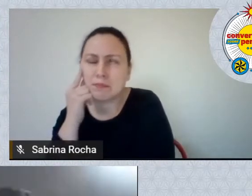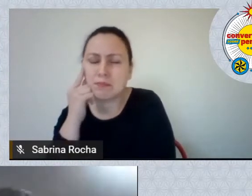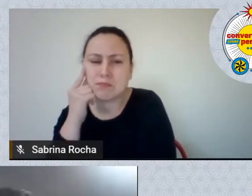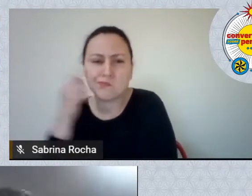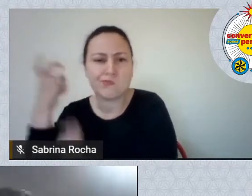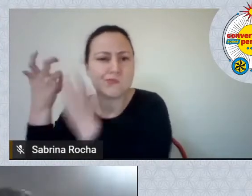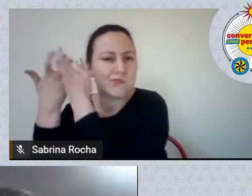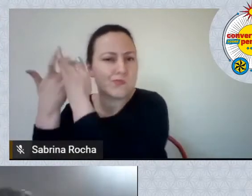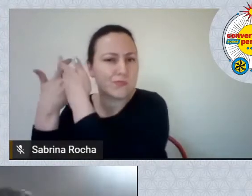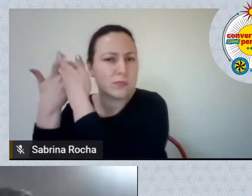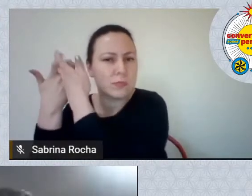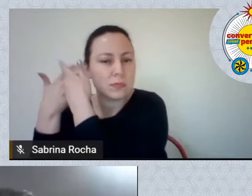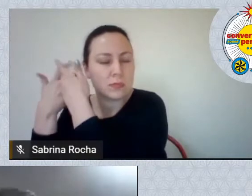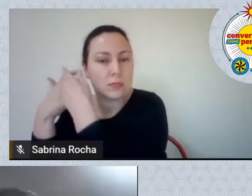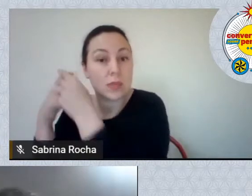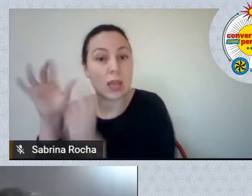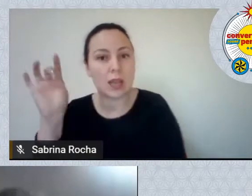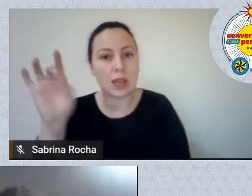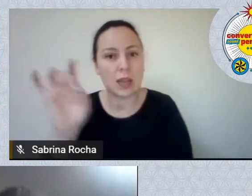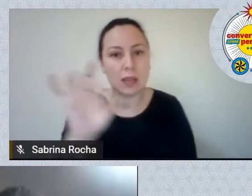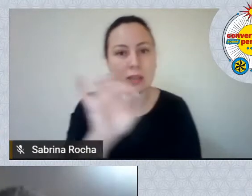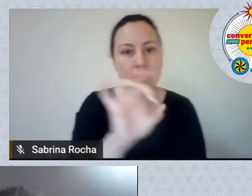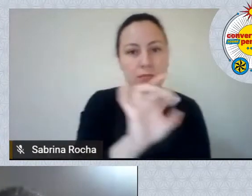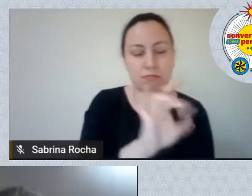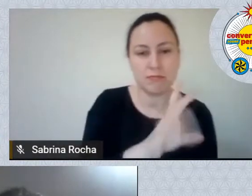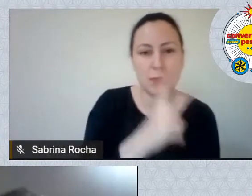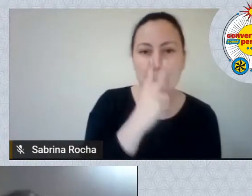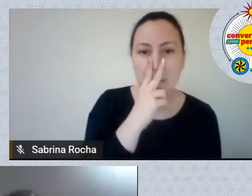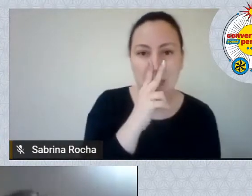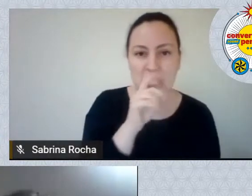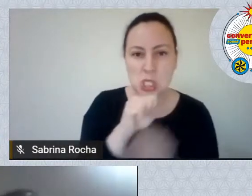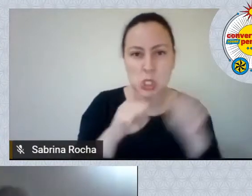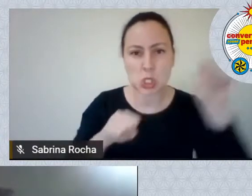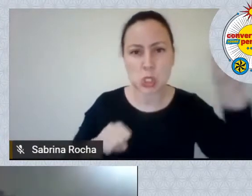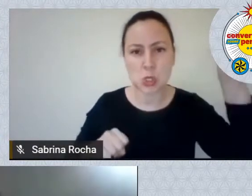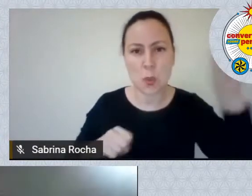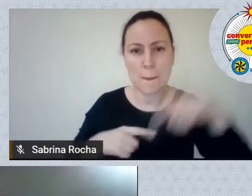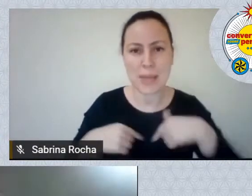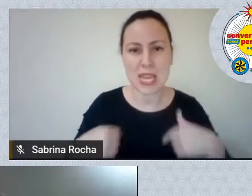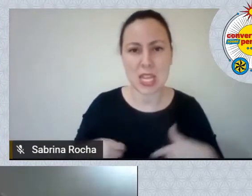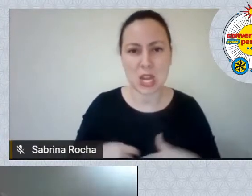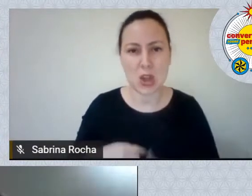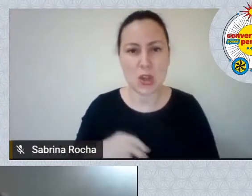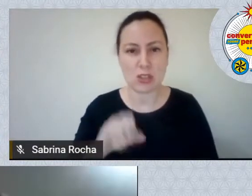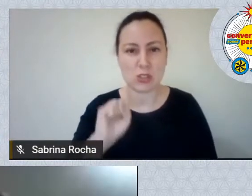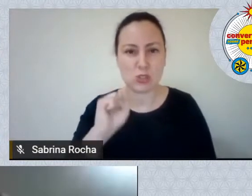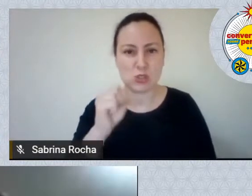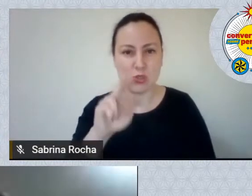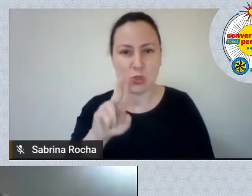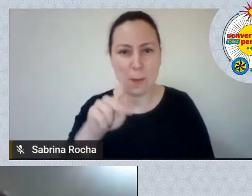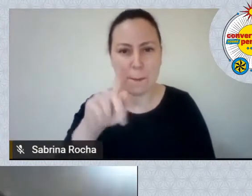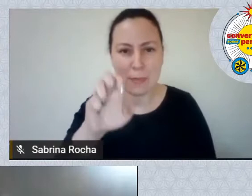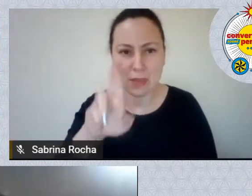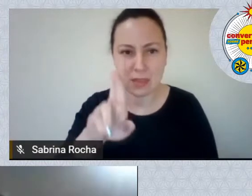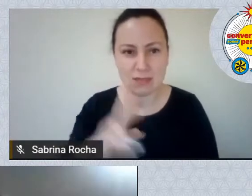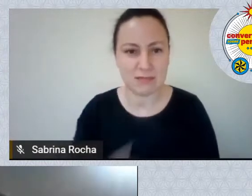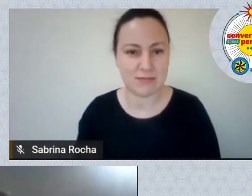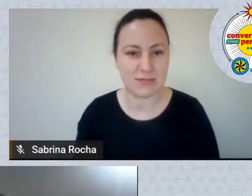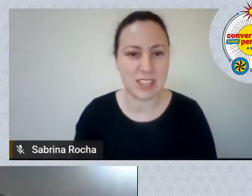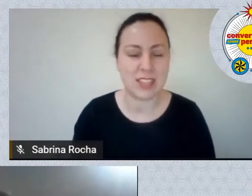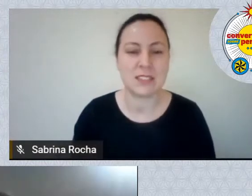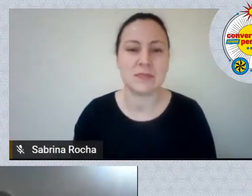cada um de nós uma espécie de super-herói. Né? Clark Kent e o jornalista que trabalha